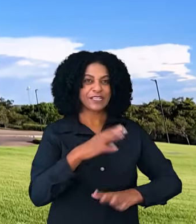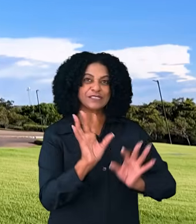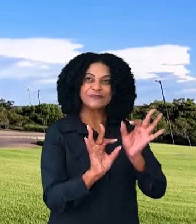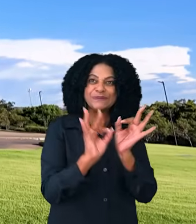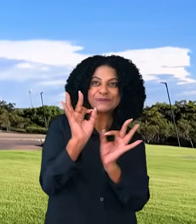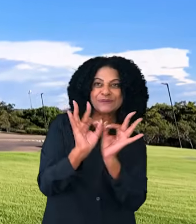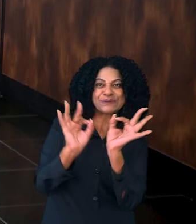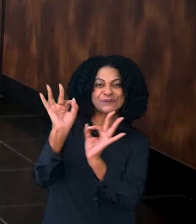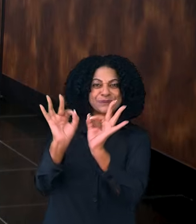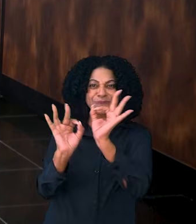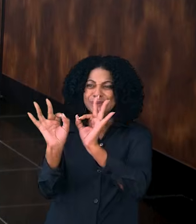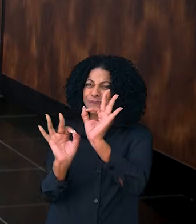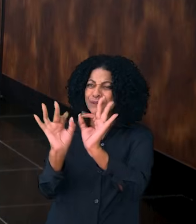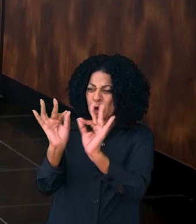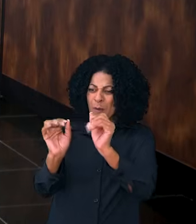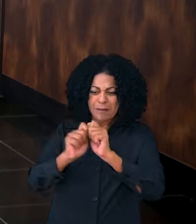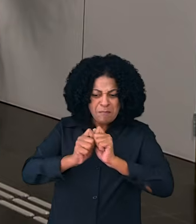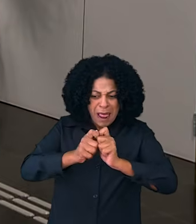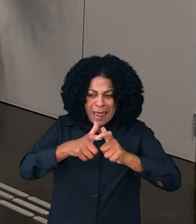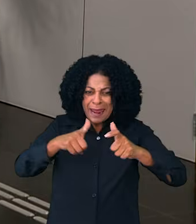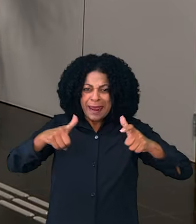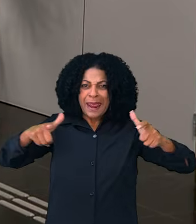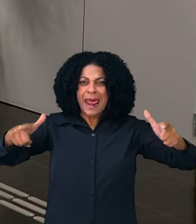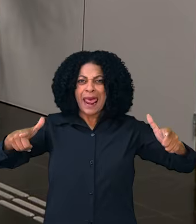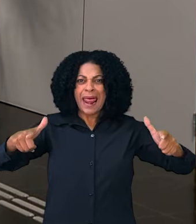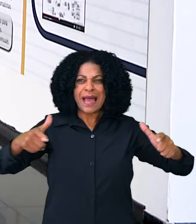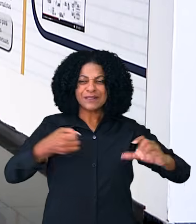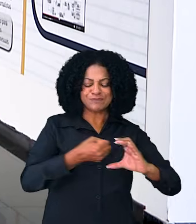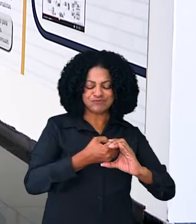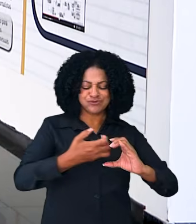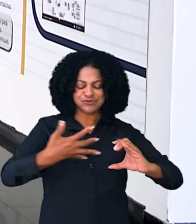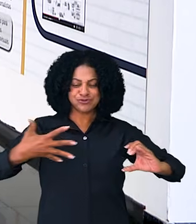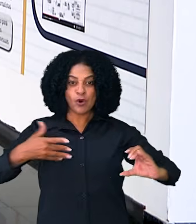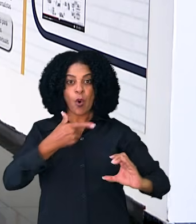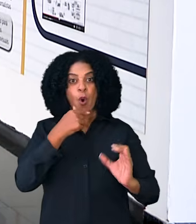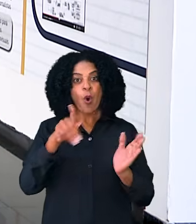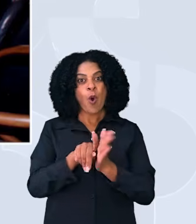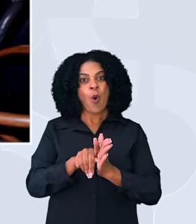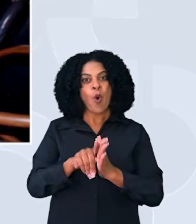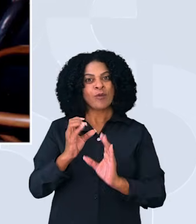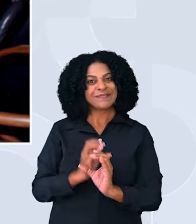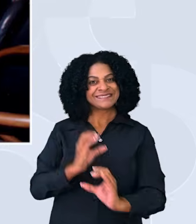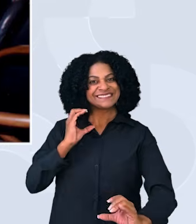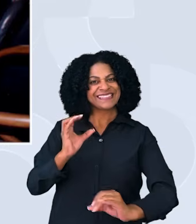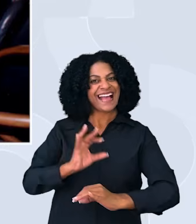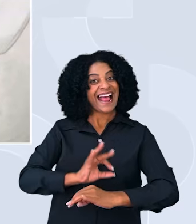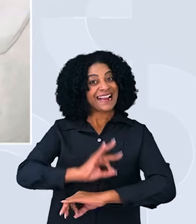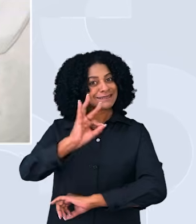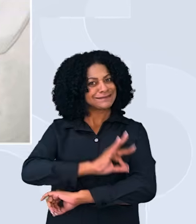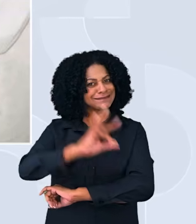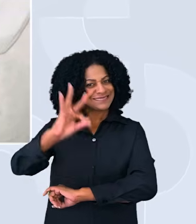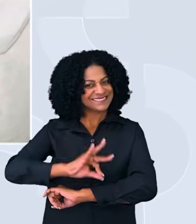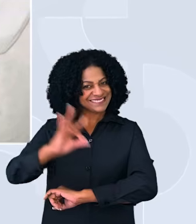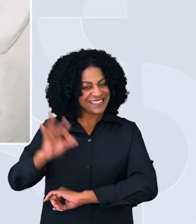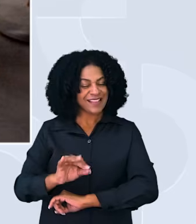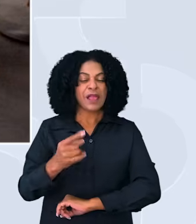curvas suaves e espaços amplos característicos da obra do arquiteto. A parceria foi firmada